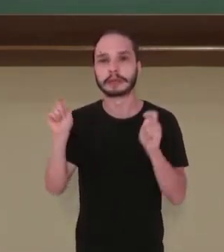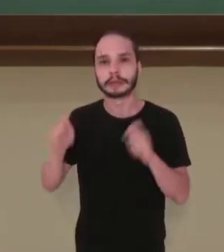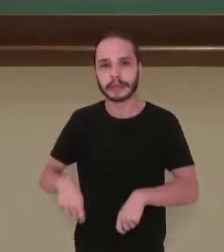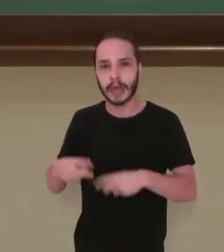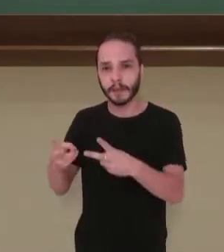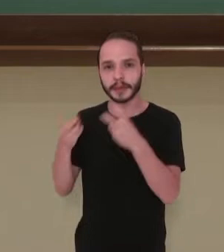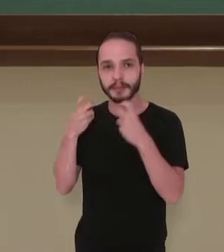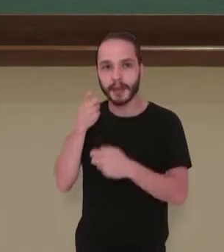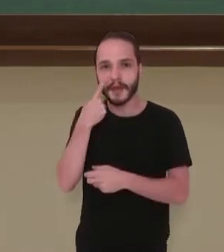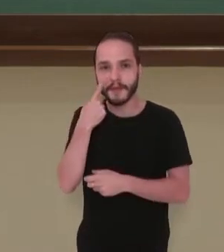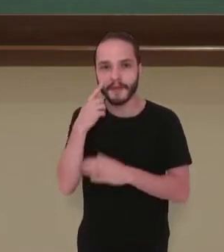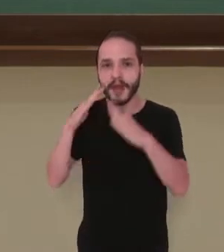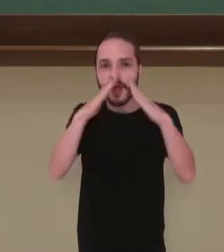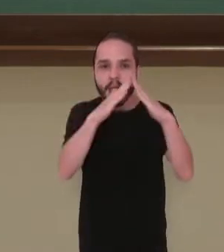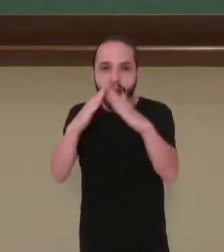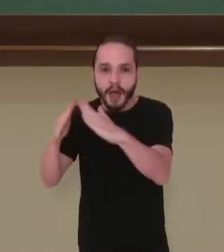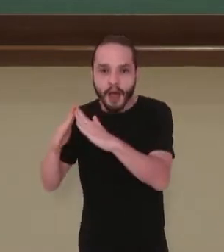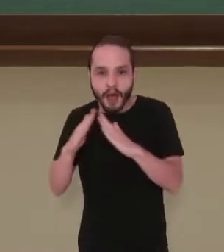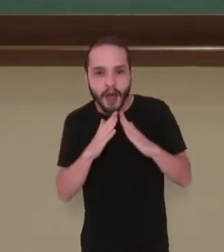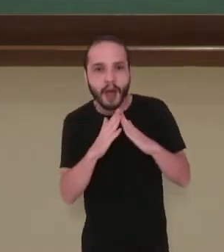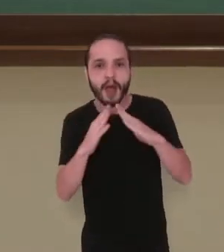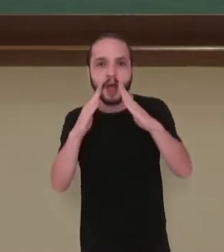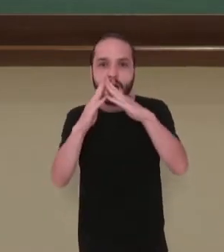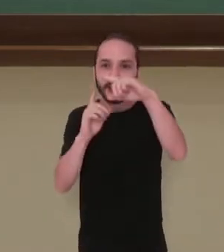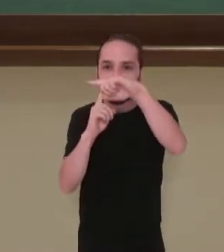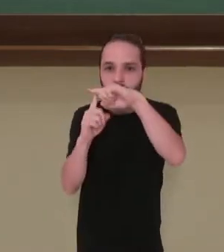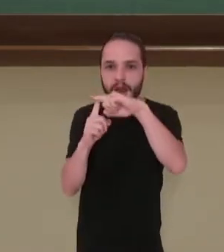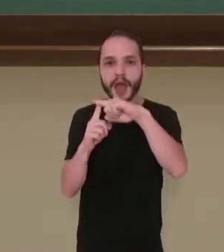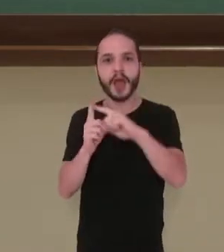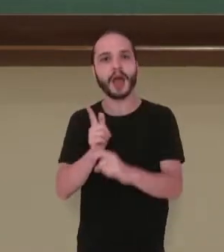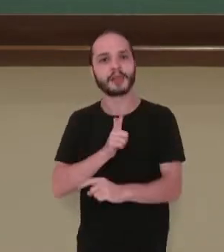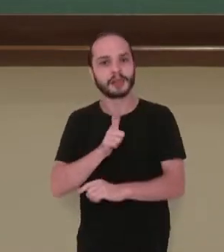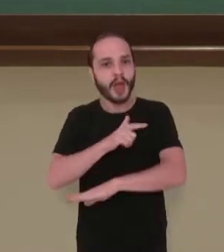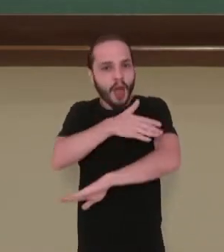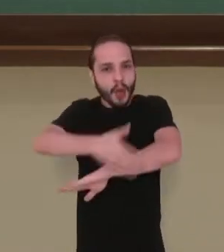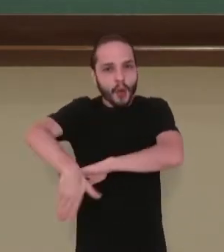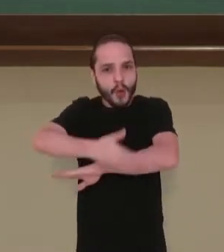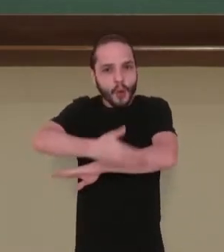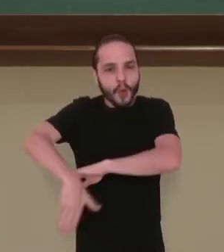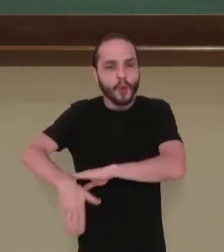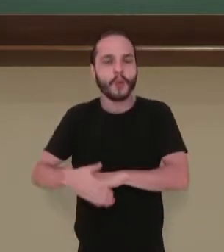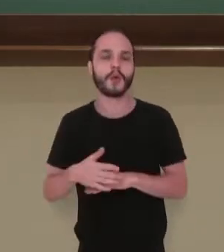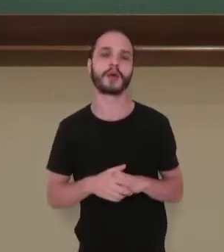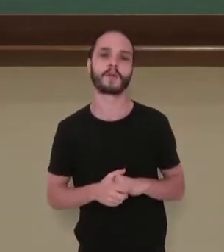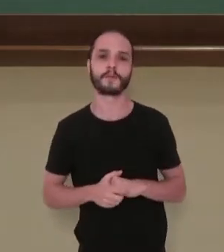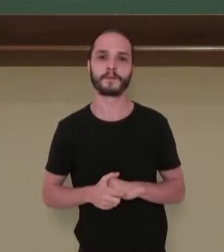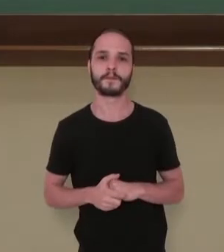fundo igreja, casas, Vejo o contorno das ruas e mais.